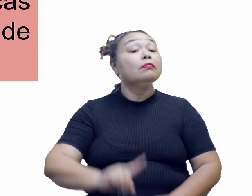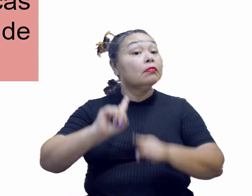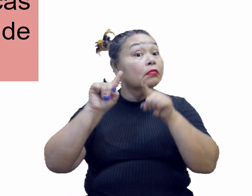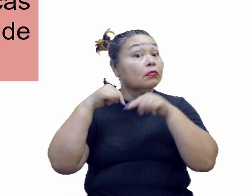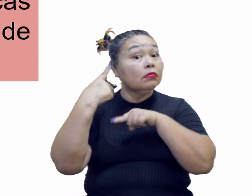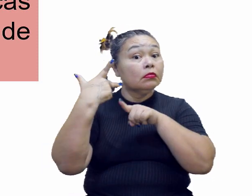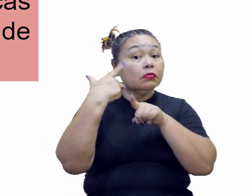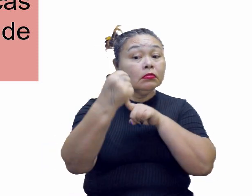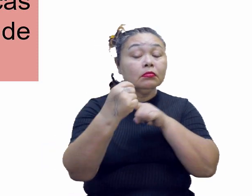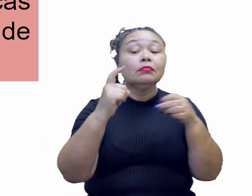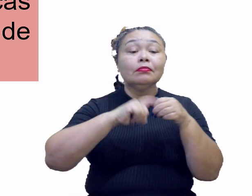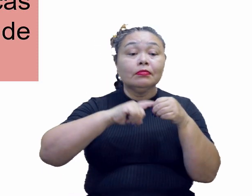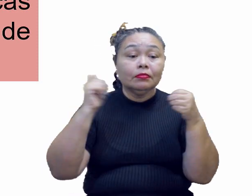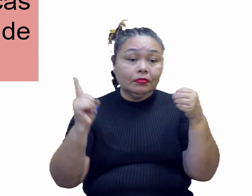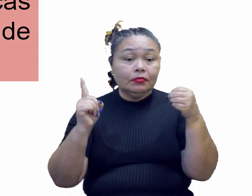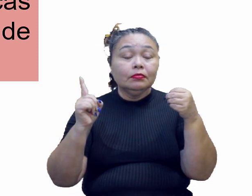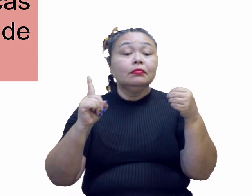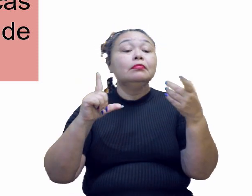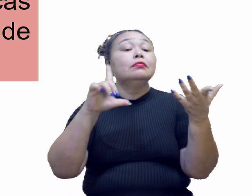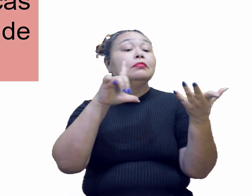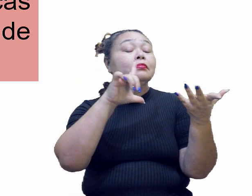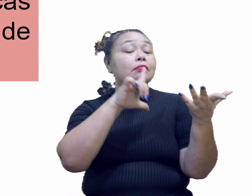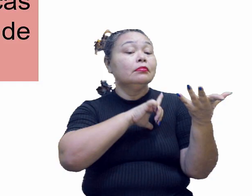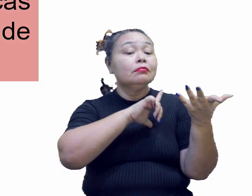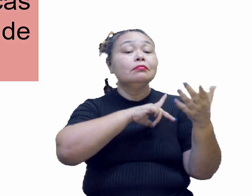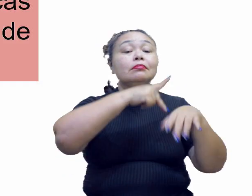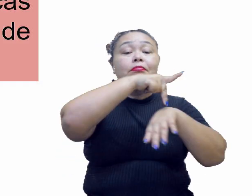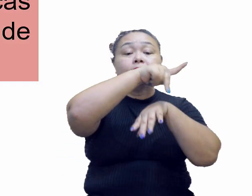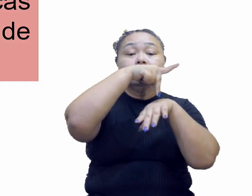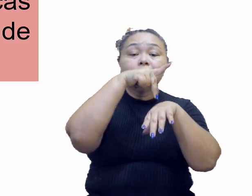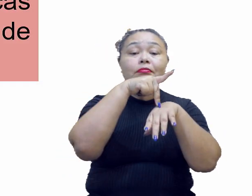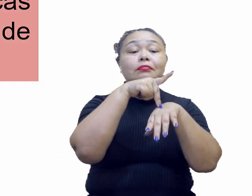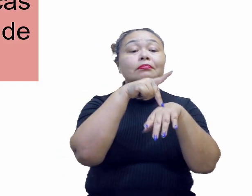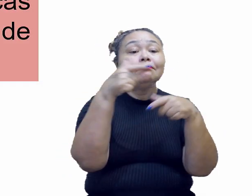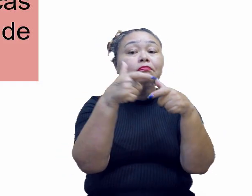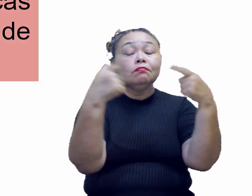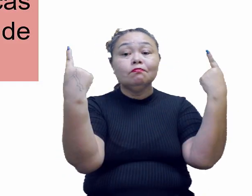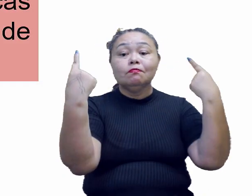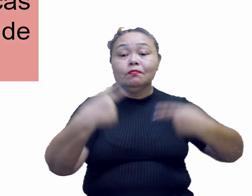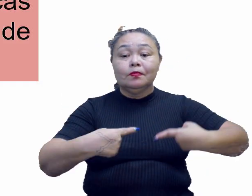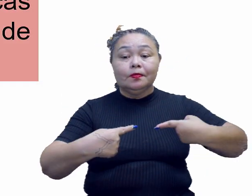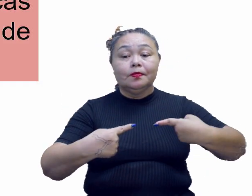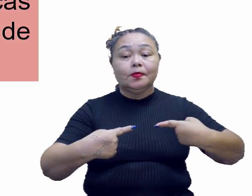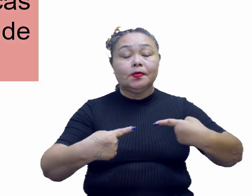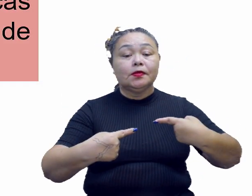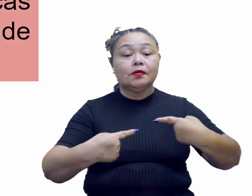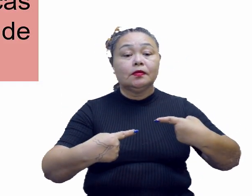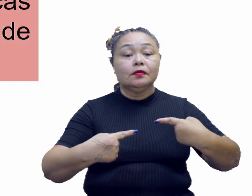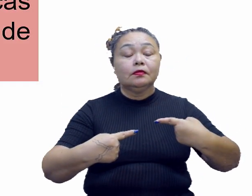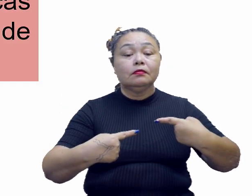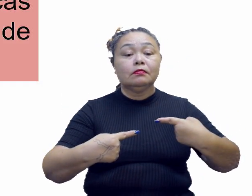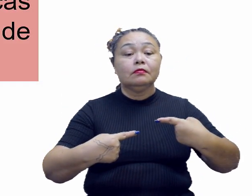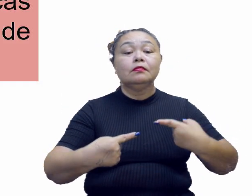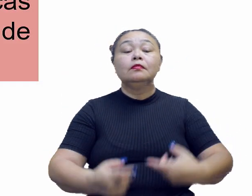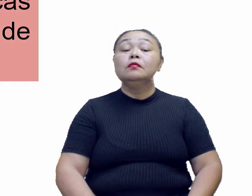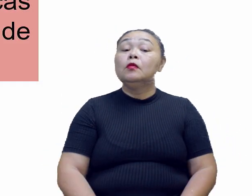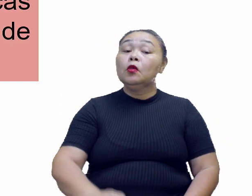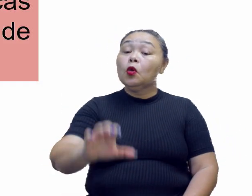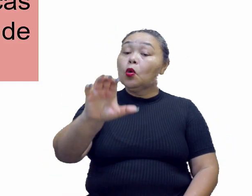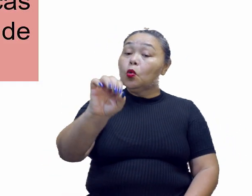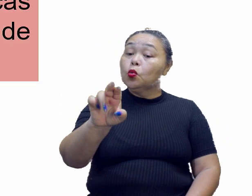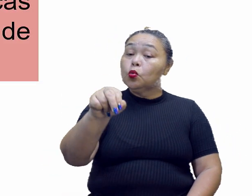Após conquistar a independência, muitos desses países enfrentaram grandes desafios.